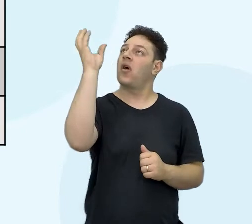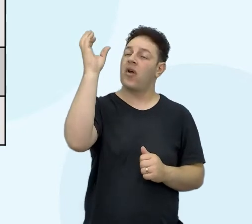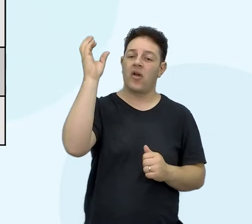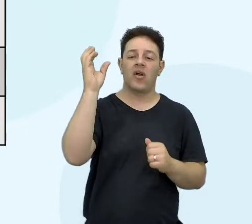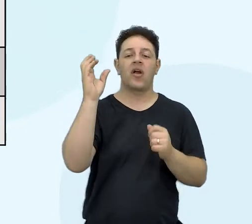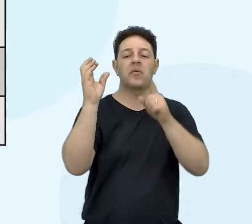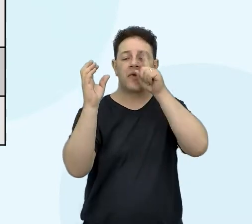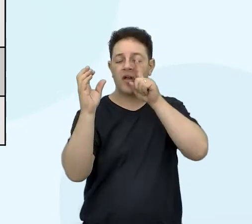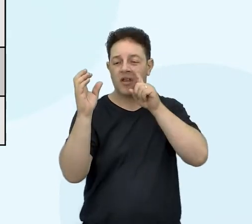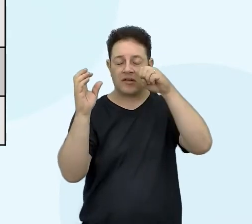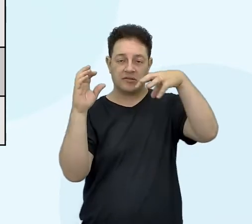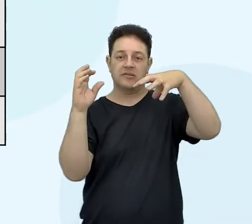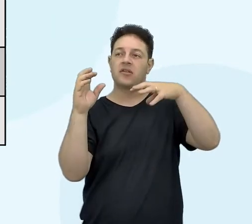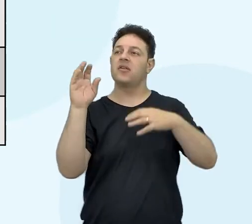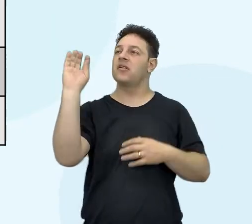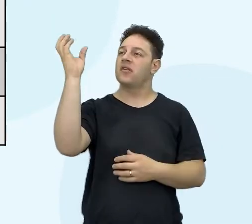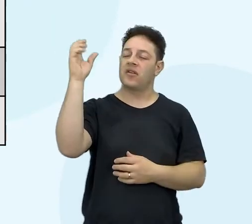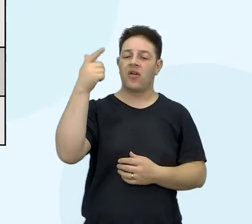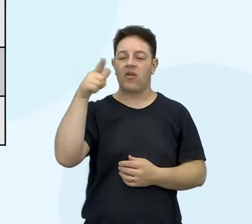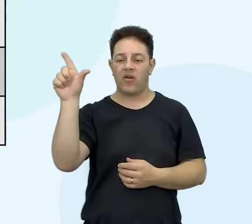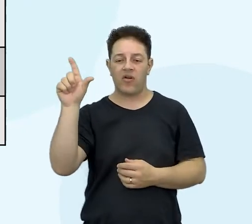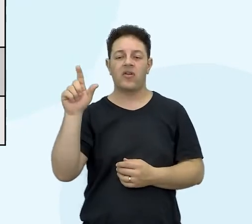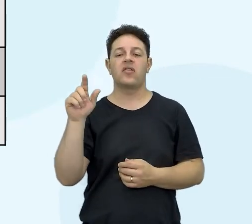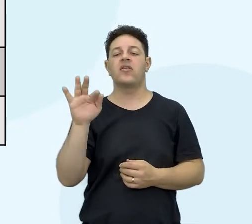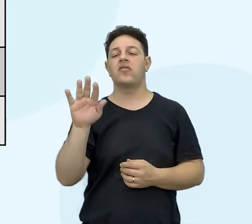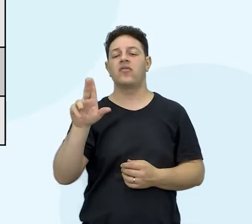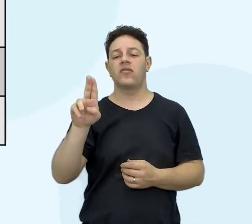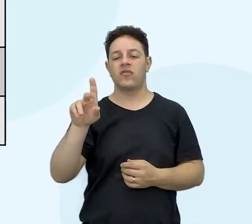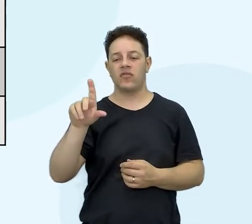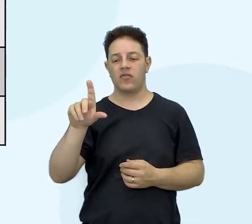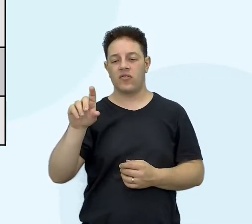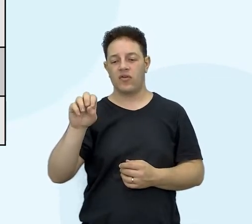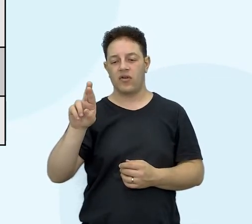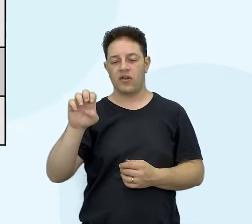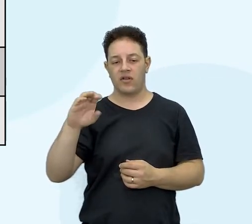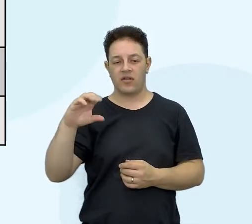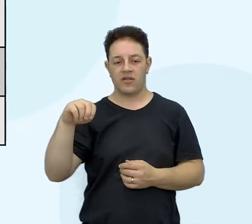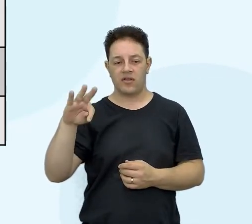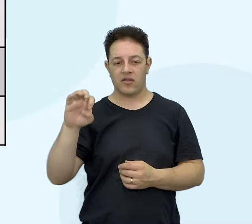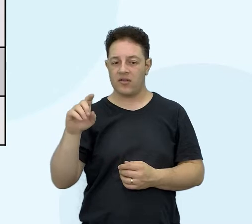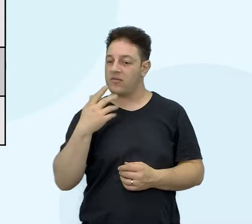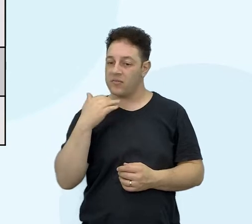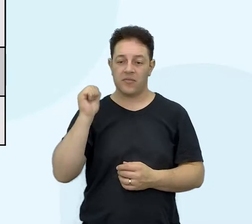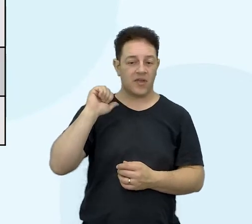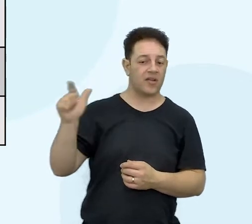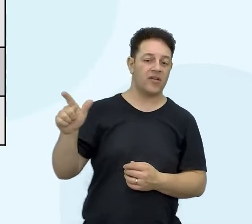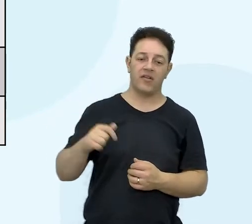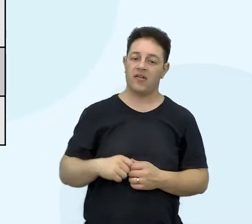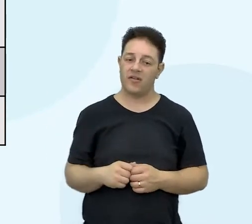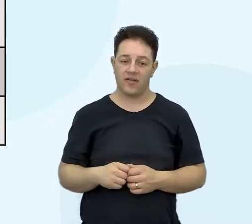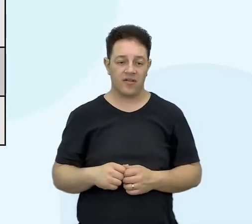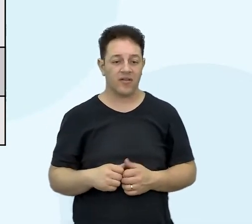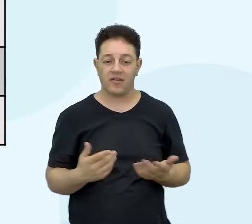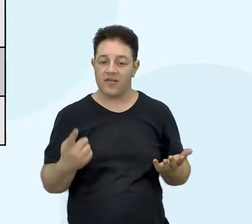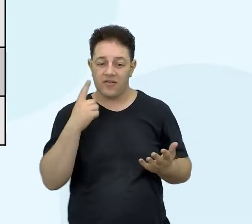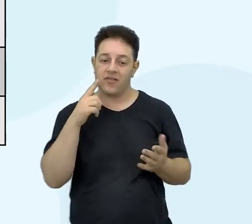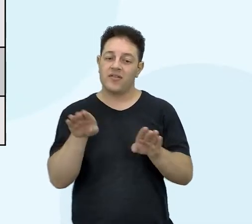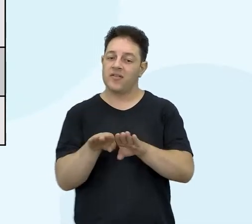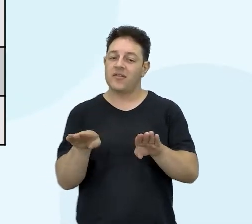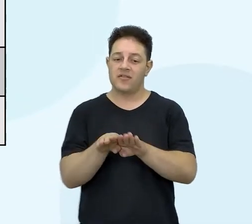de 60 watts. Né? O fluxo luminoso, você pode perceber que é praticamente o